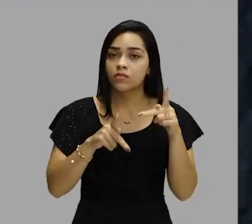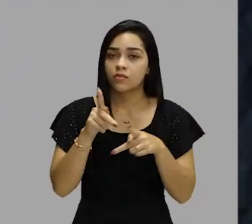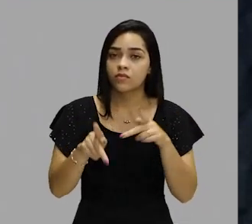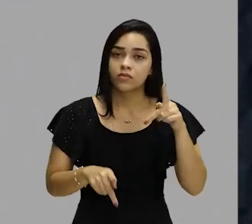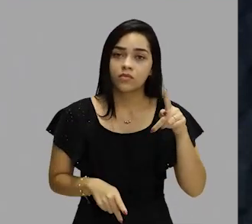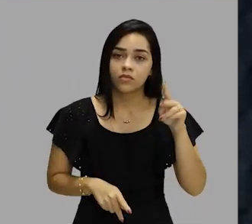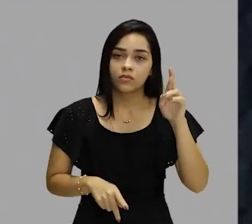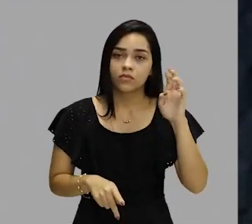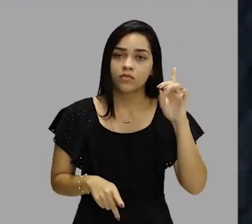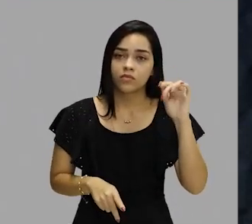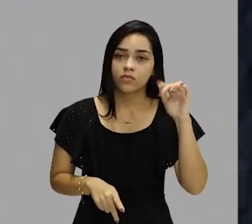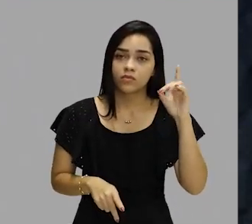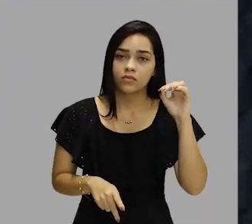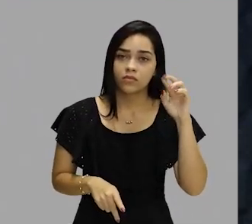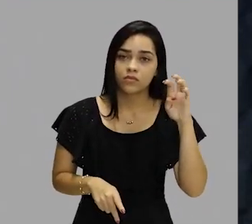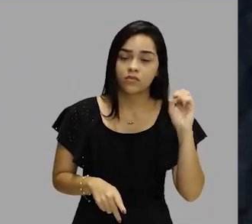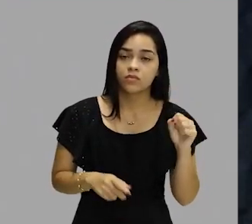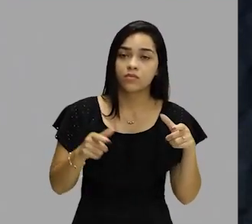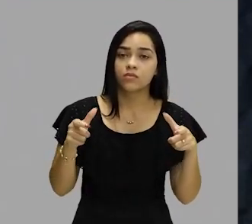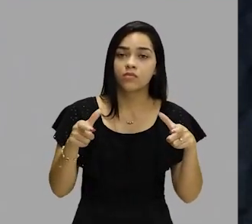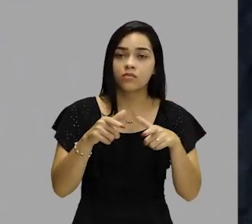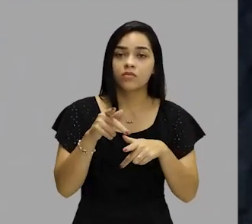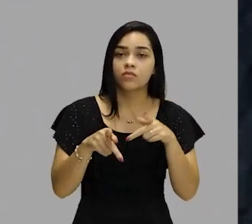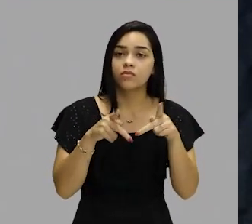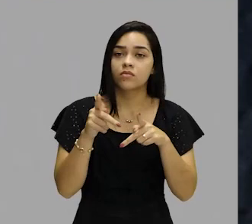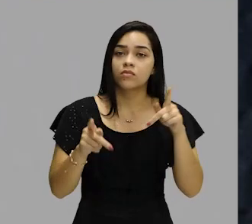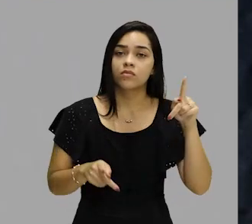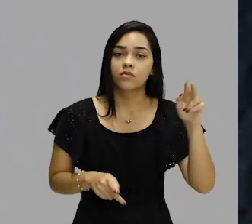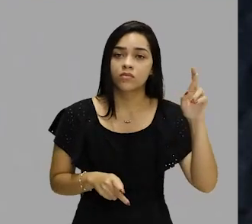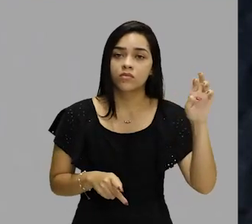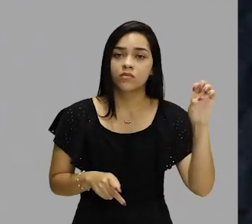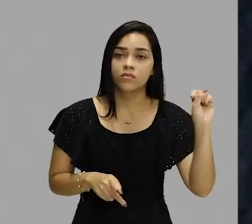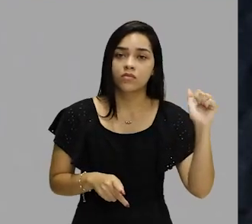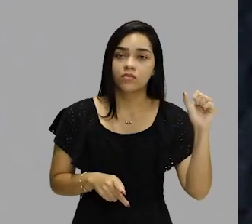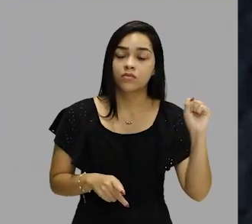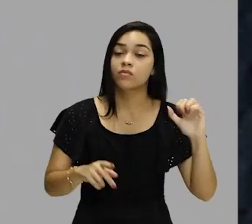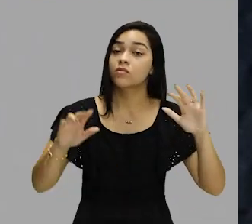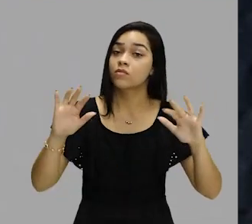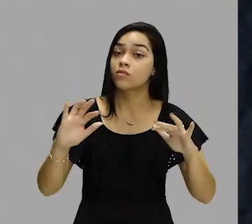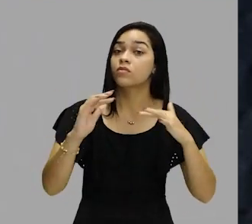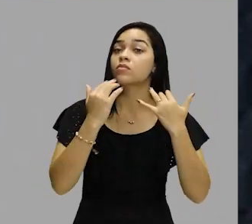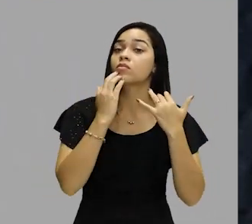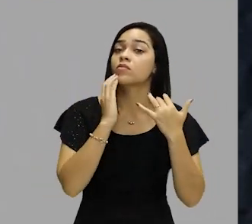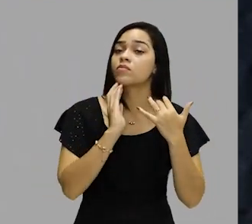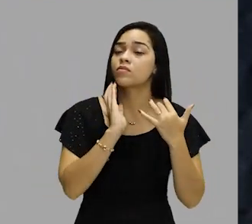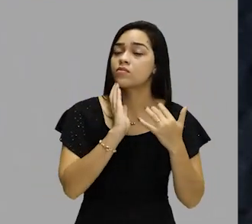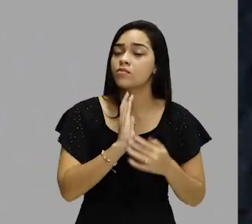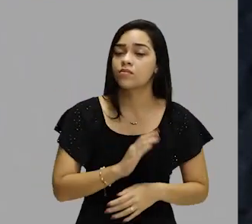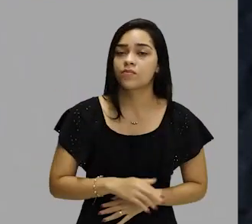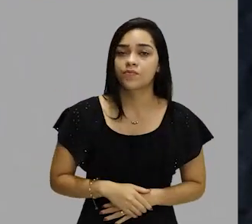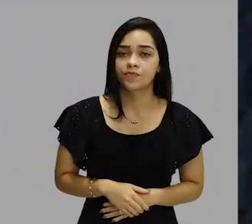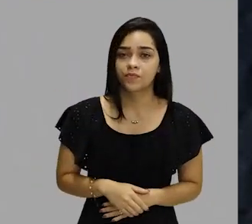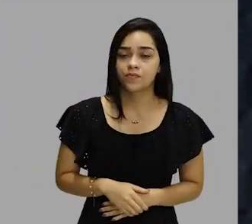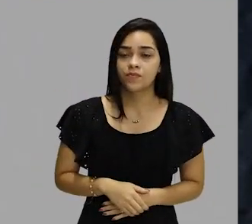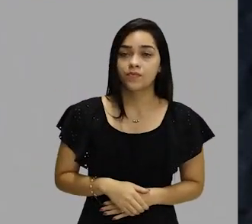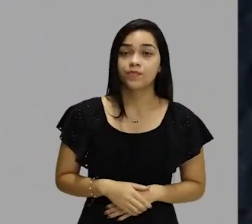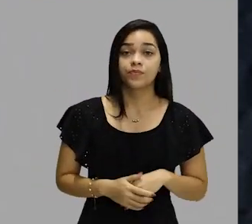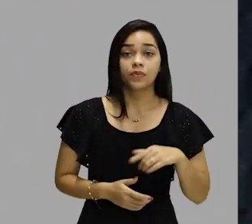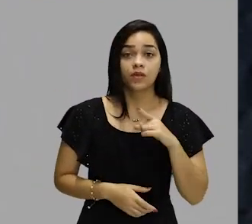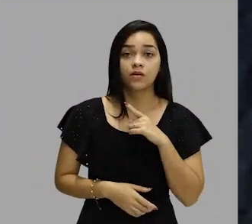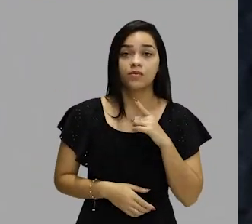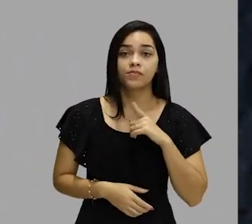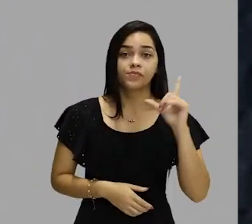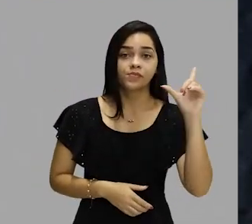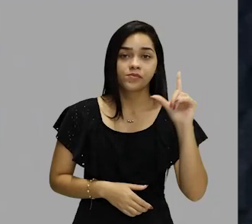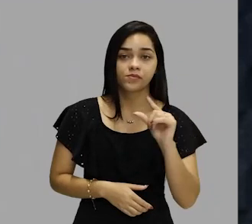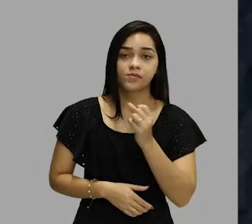predadores, ele diminui a população de presas. Agora, presta bem atenção. Teve uma queda no número